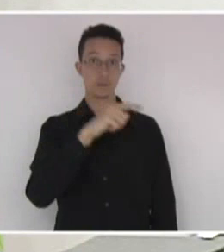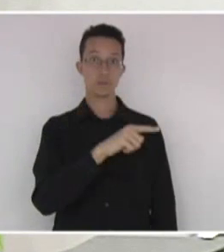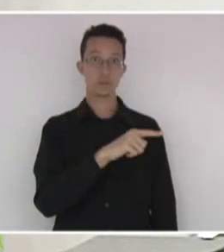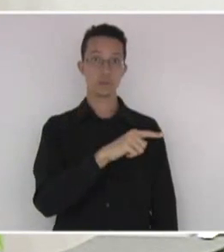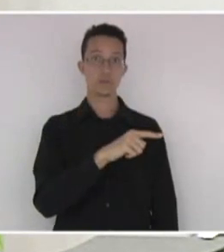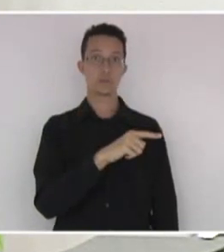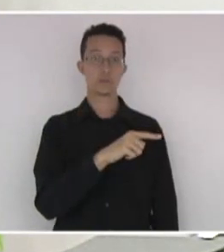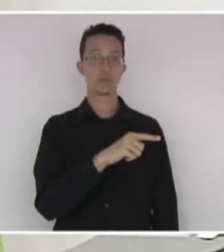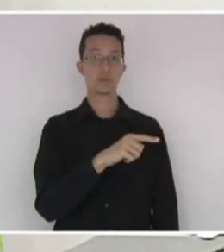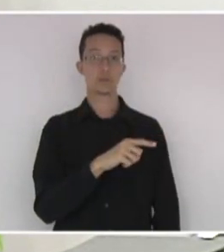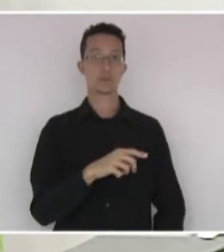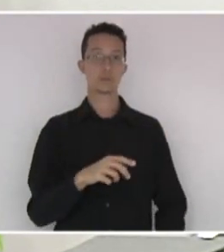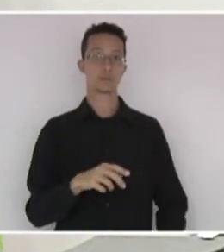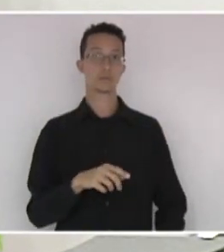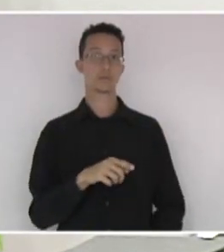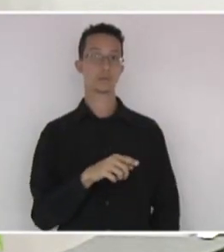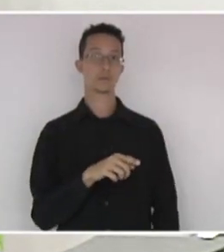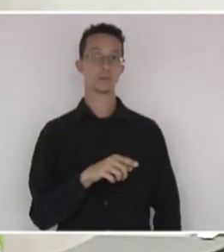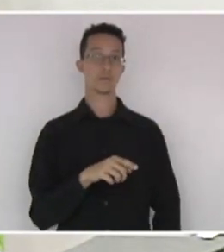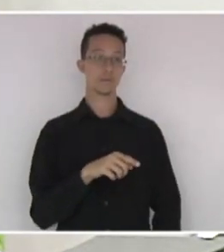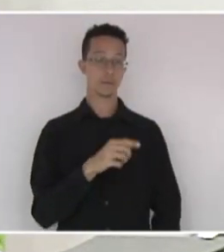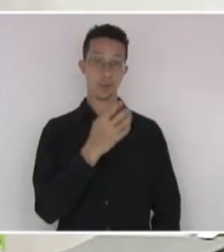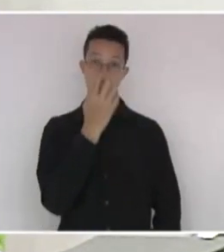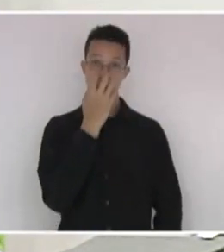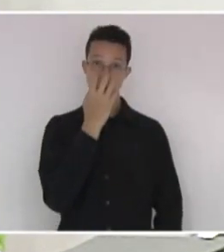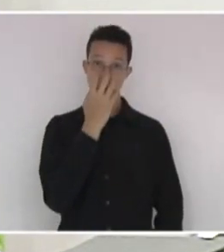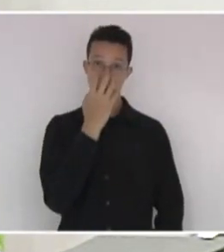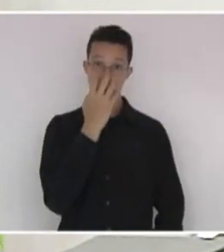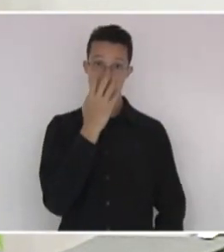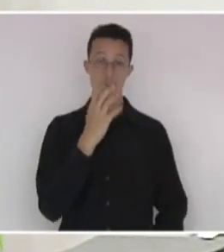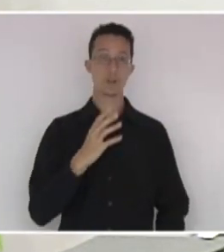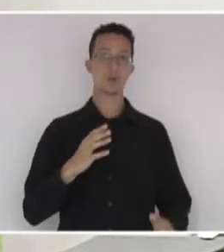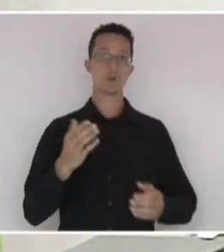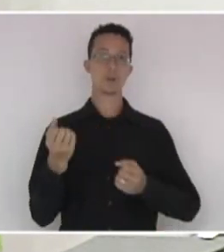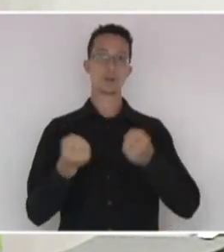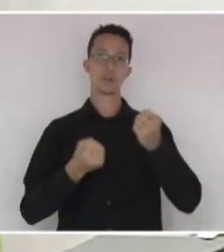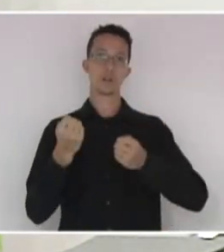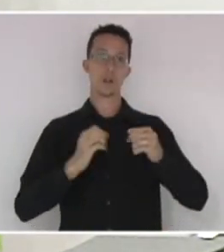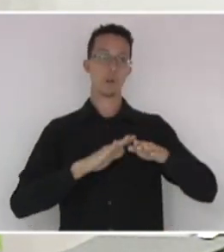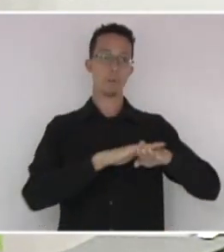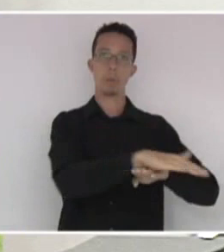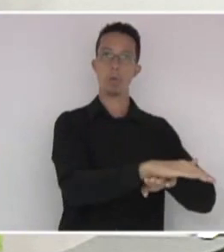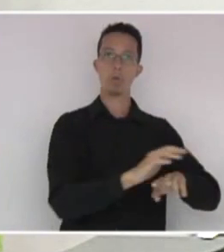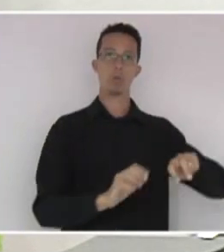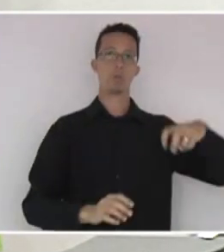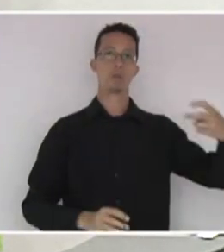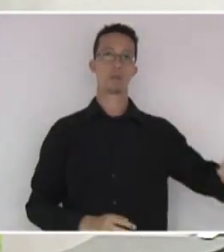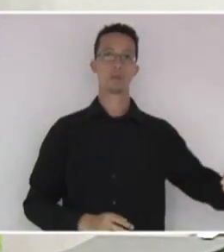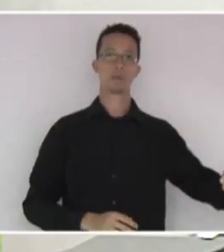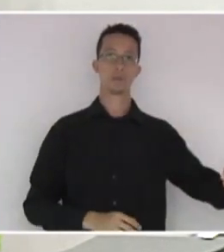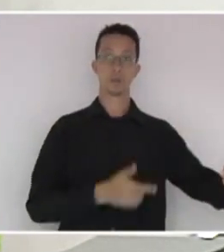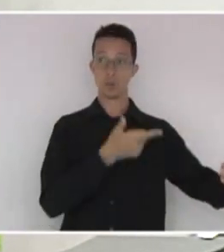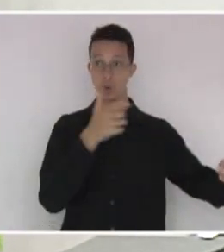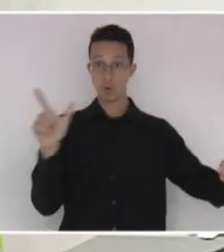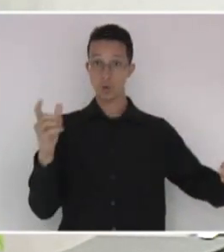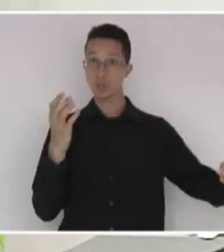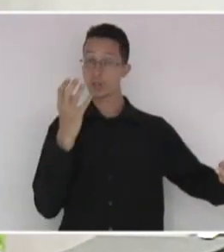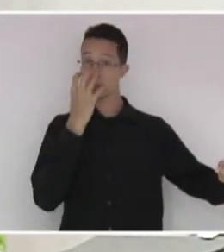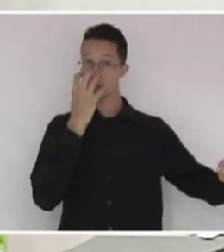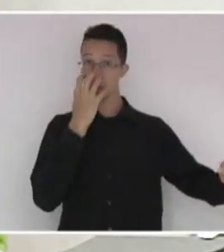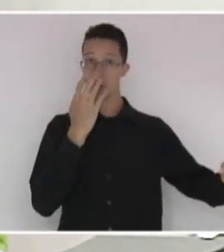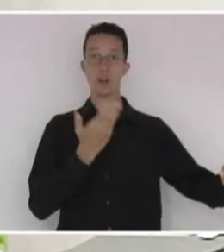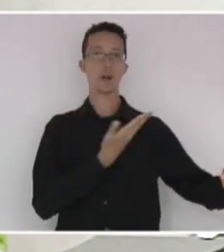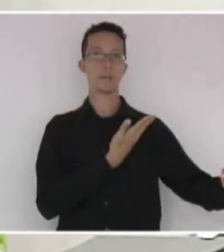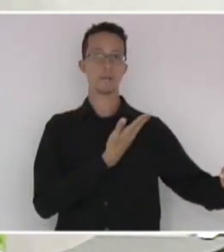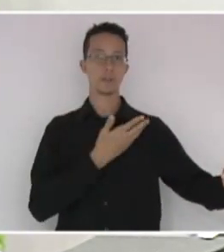cãozinho, que acabou de ter sido atropelado e morto. E ele passou 12 horas depois, 6 da tarde,